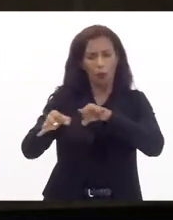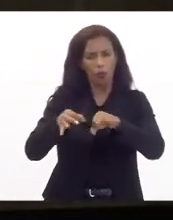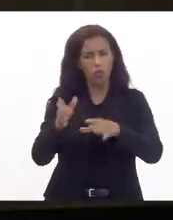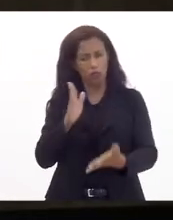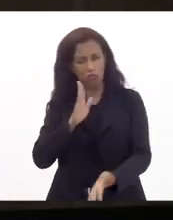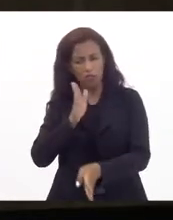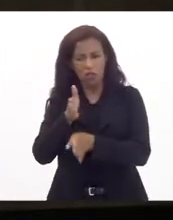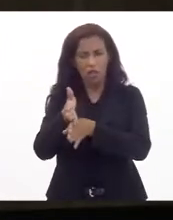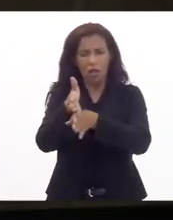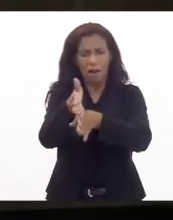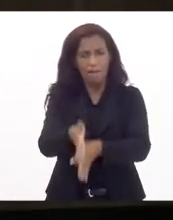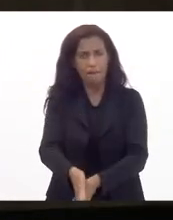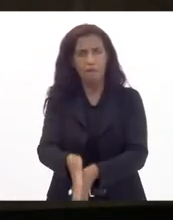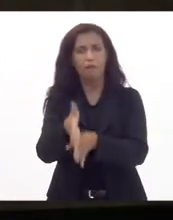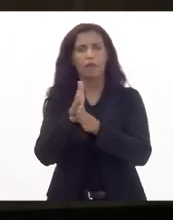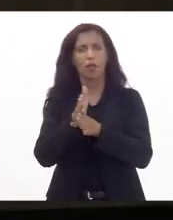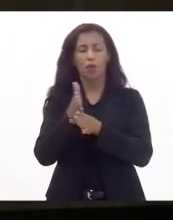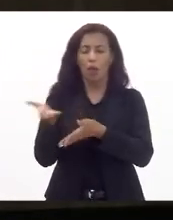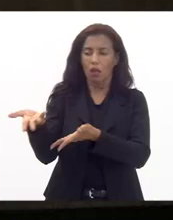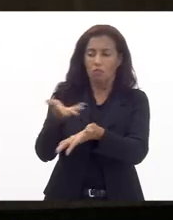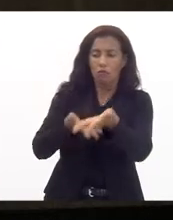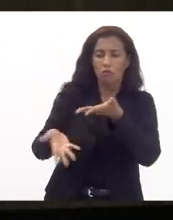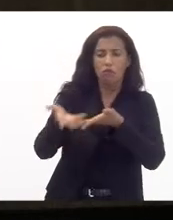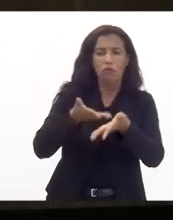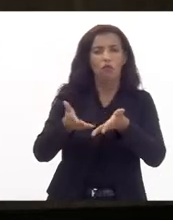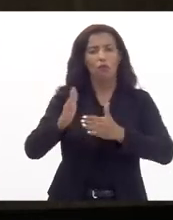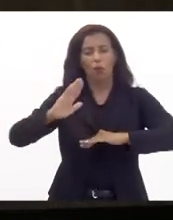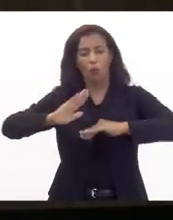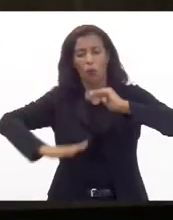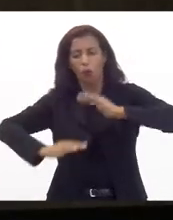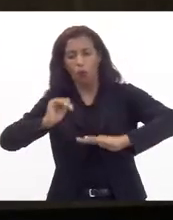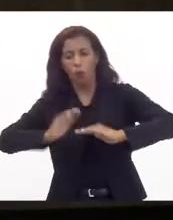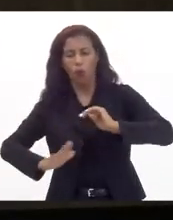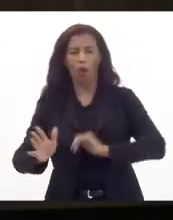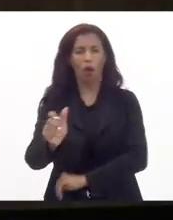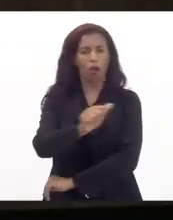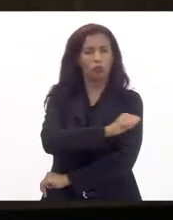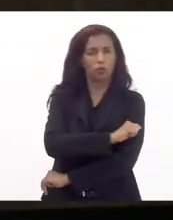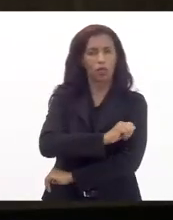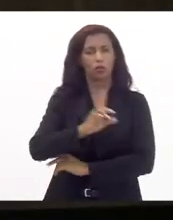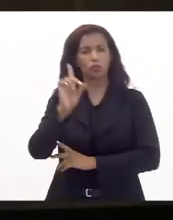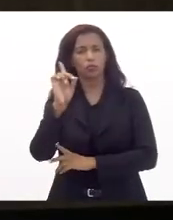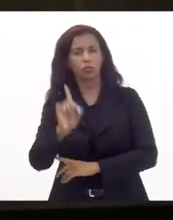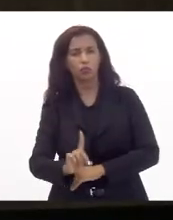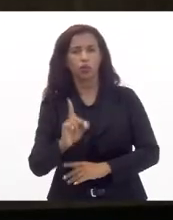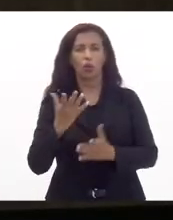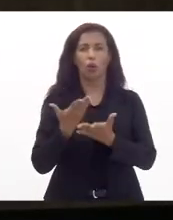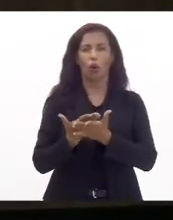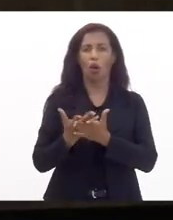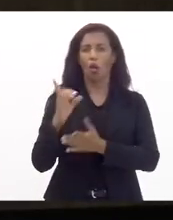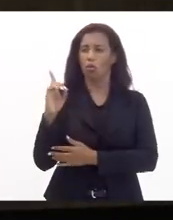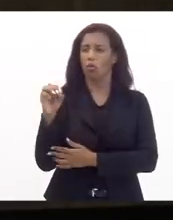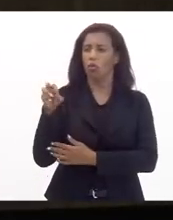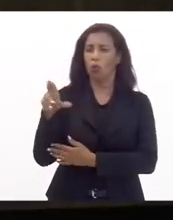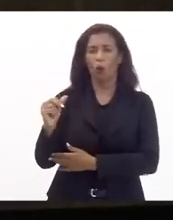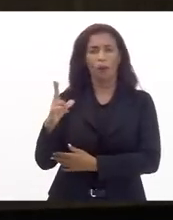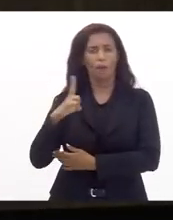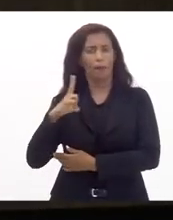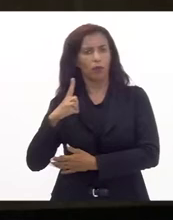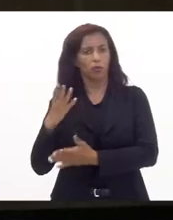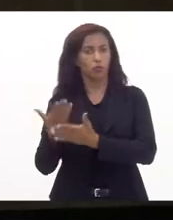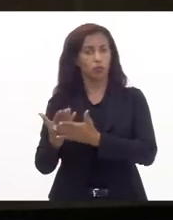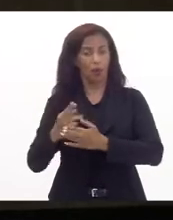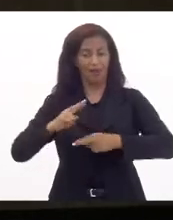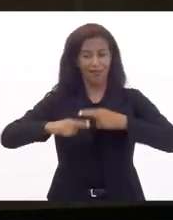tem essa tônica é envolver os profissionais da educação envolver os estudantes que vão ver o diretor de escolas como que os donos das escolas particulares